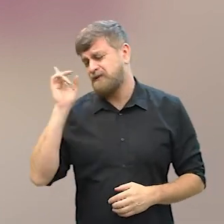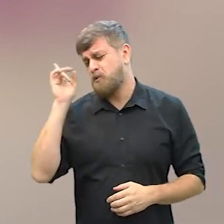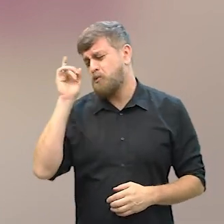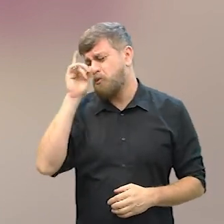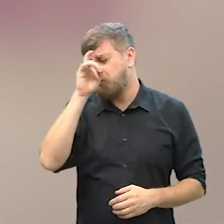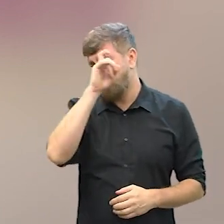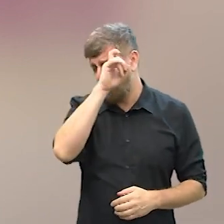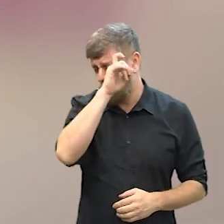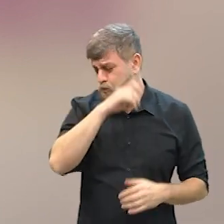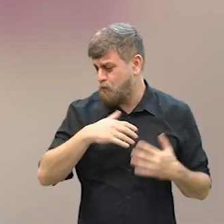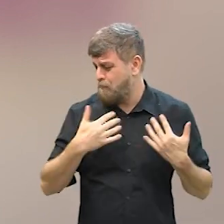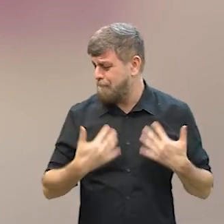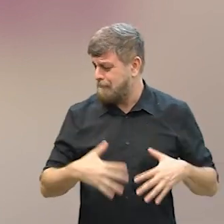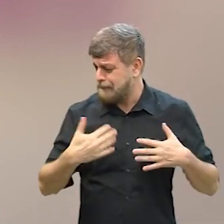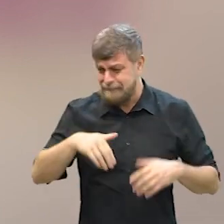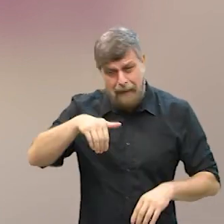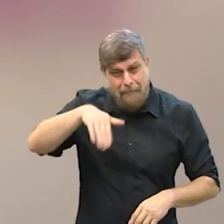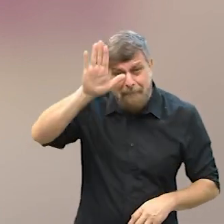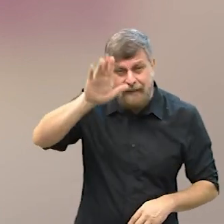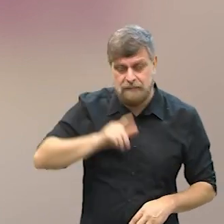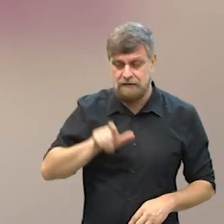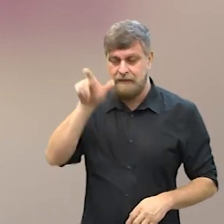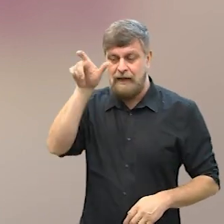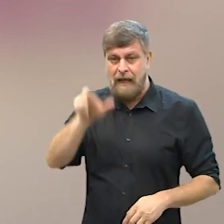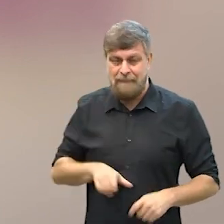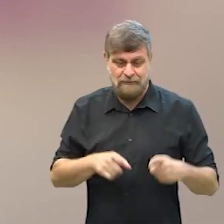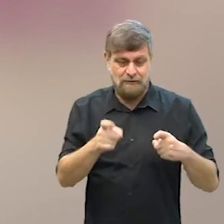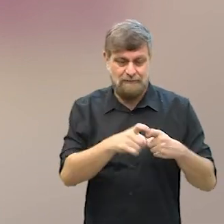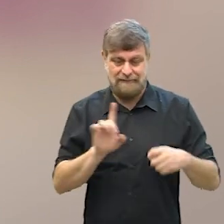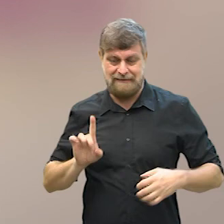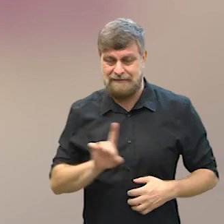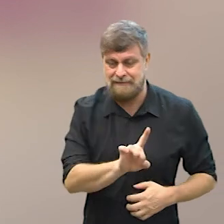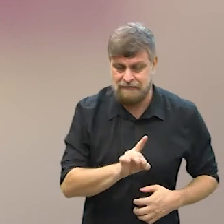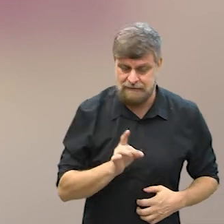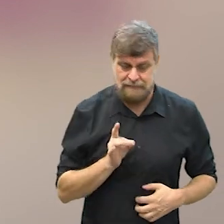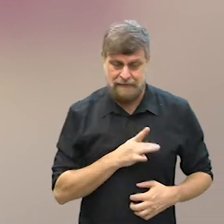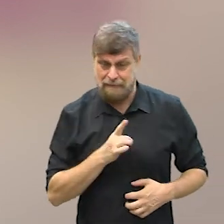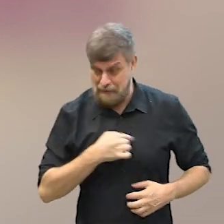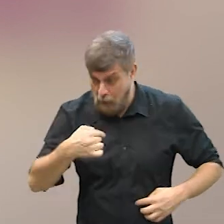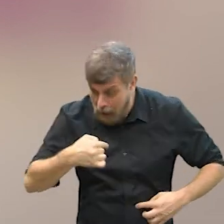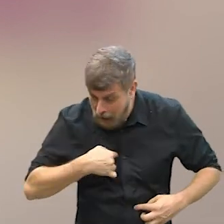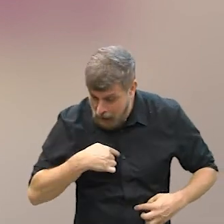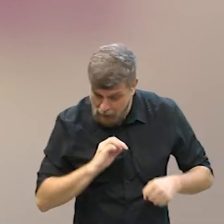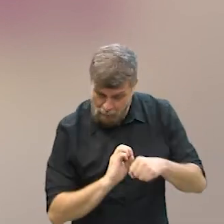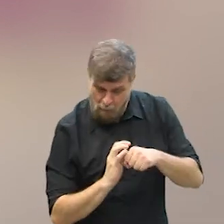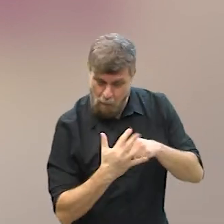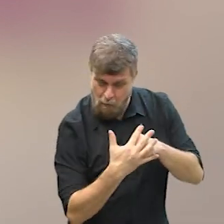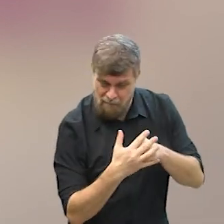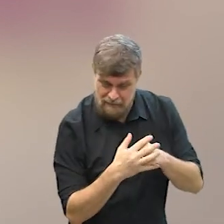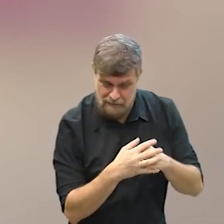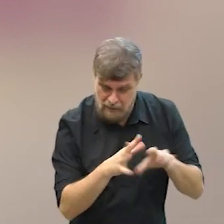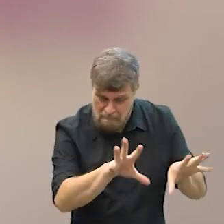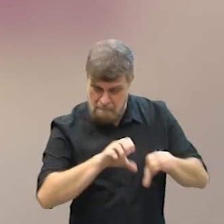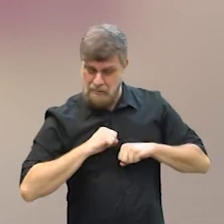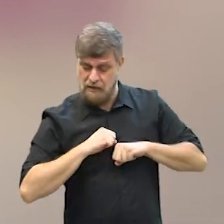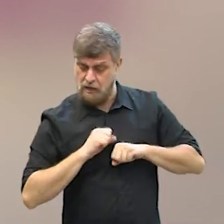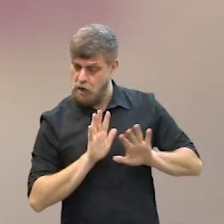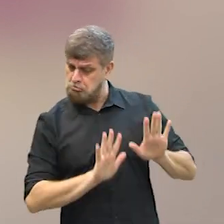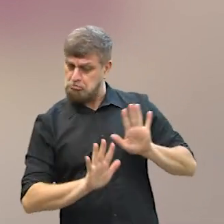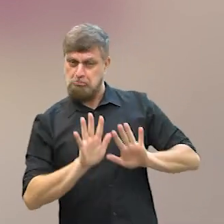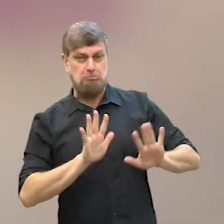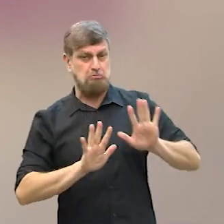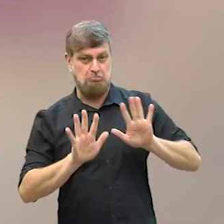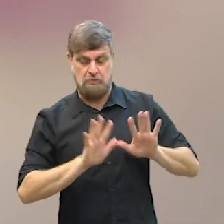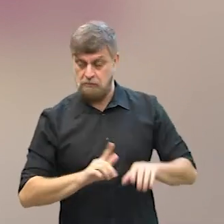uma dificuldade, vamos chamar assim, maior do paciente de procurar um médico, devido ao receio que ele tem de, ao procurar um